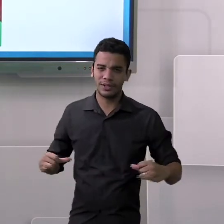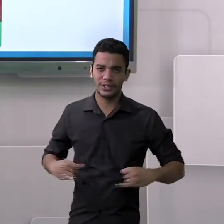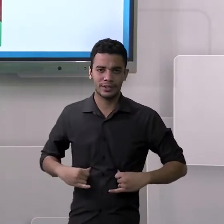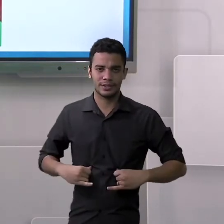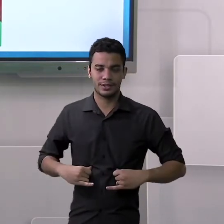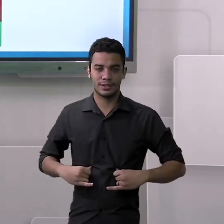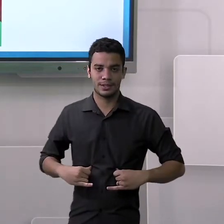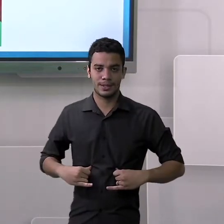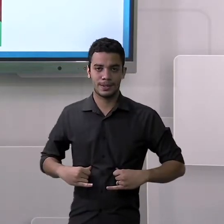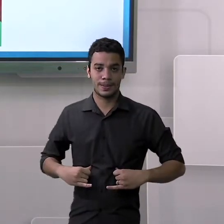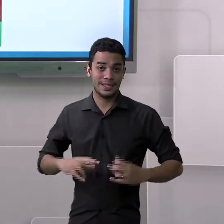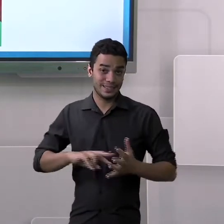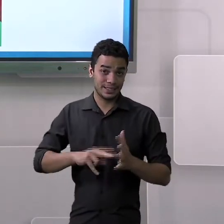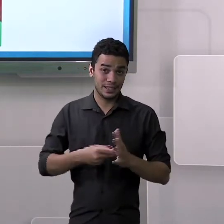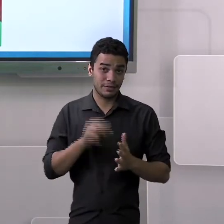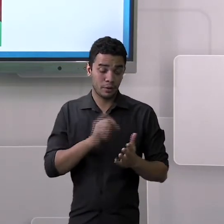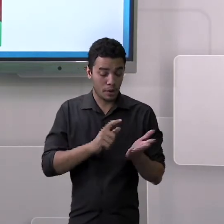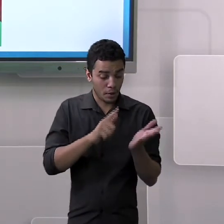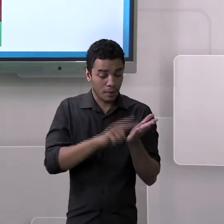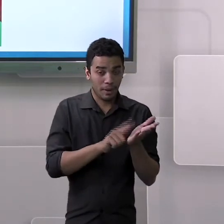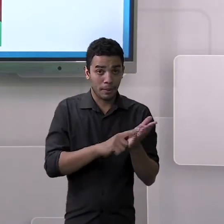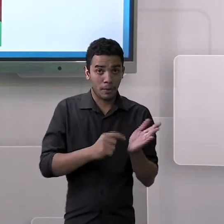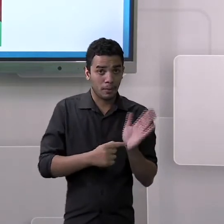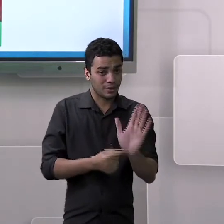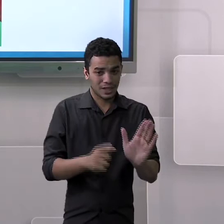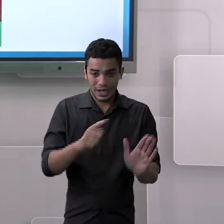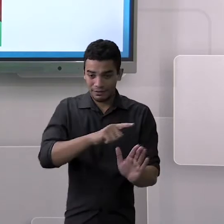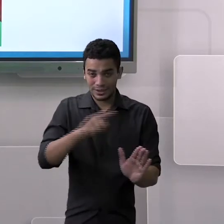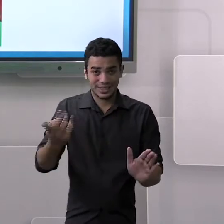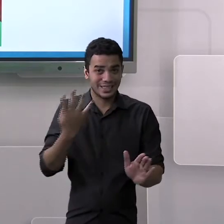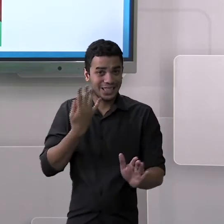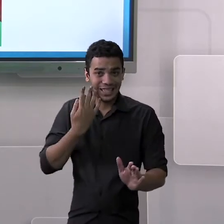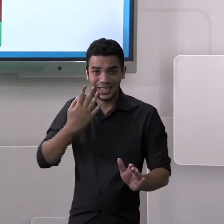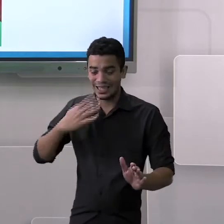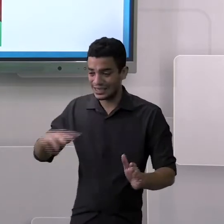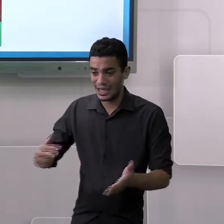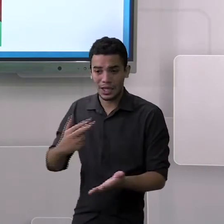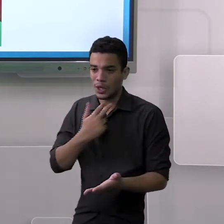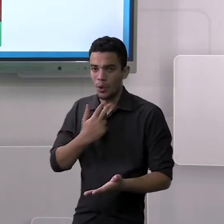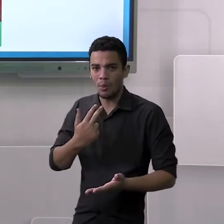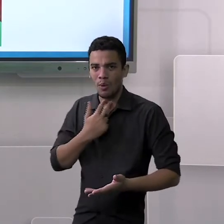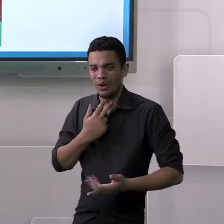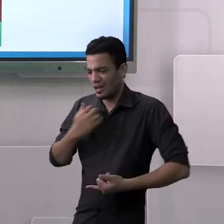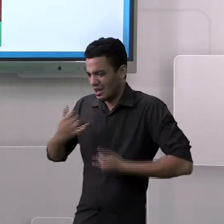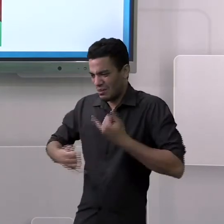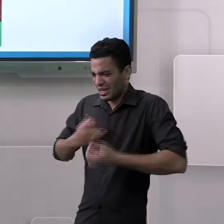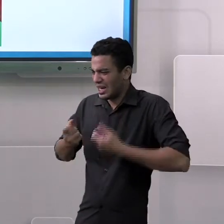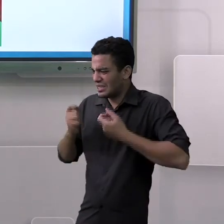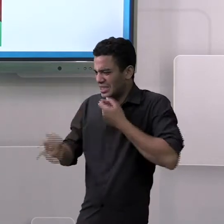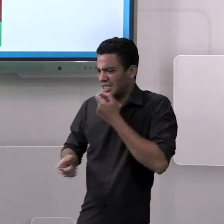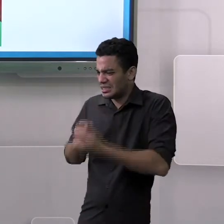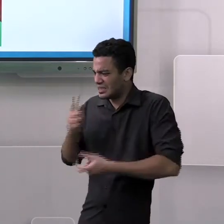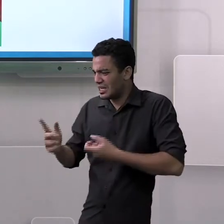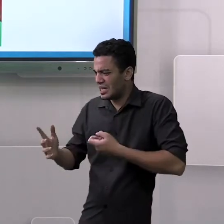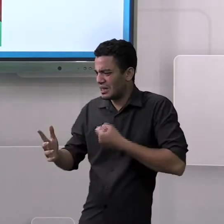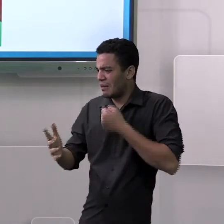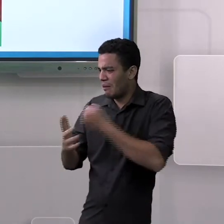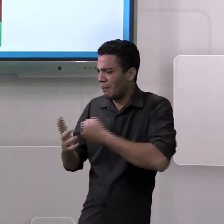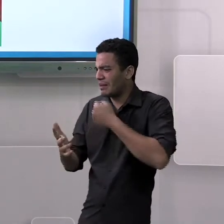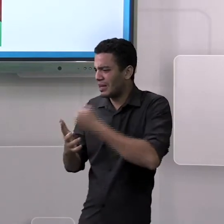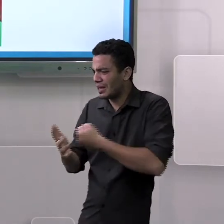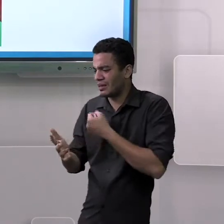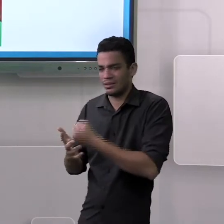crianças, a entenderem que a brincadeira só tem graça quando os dois, quem faz